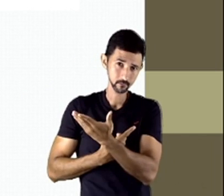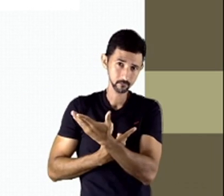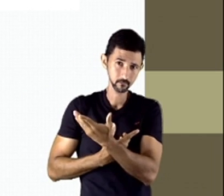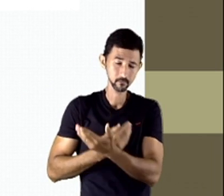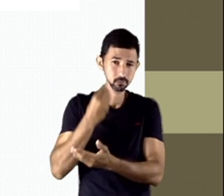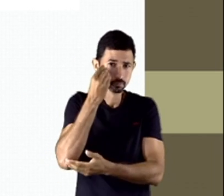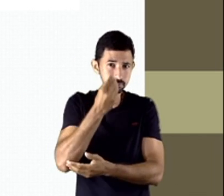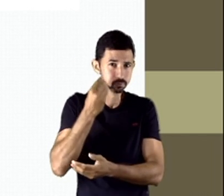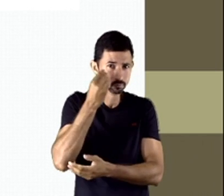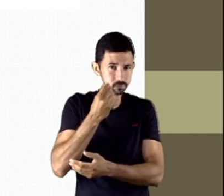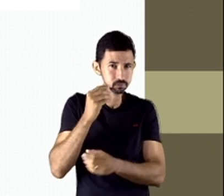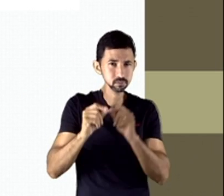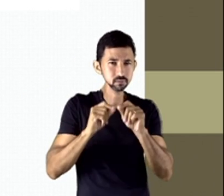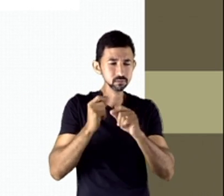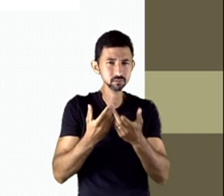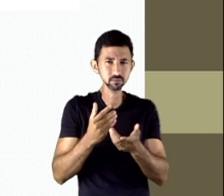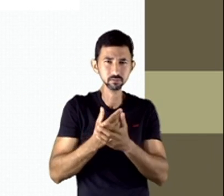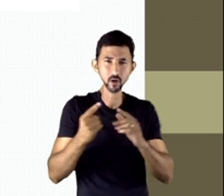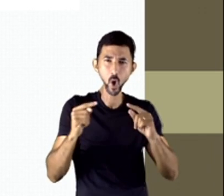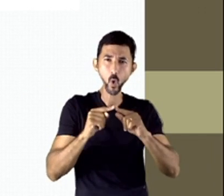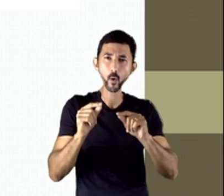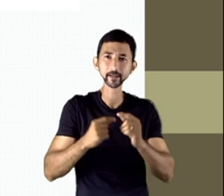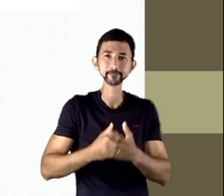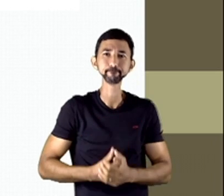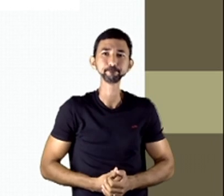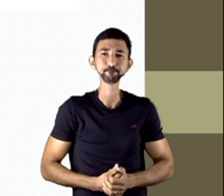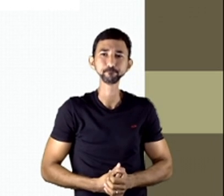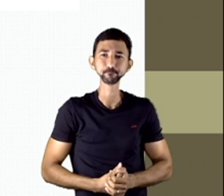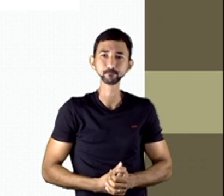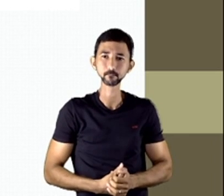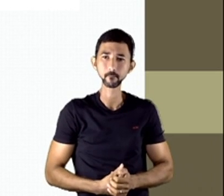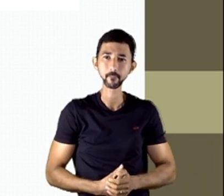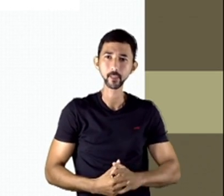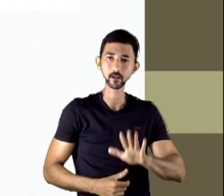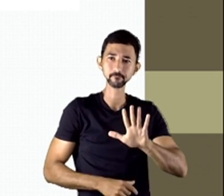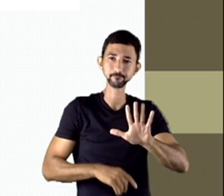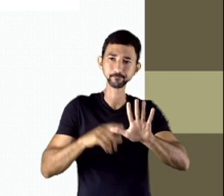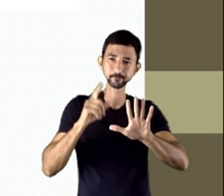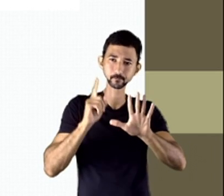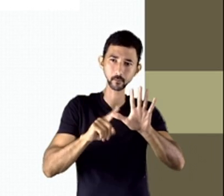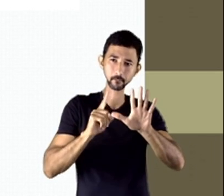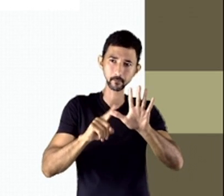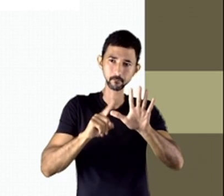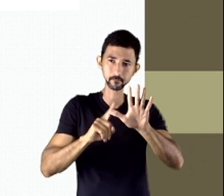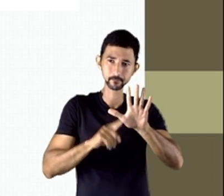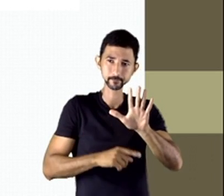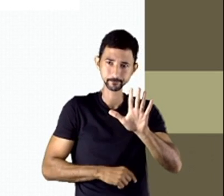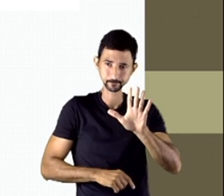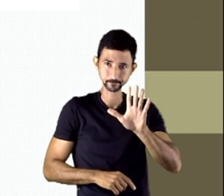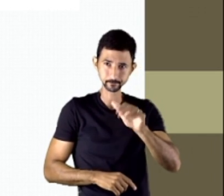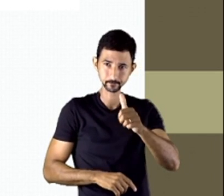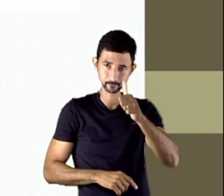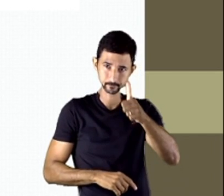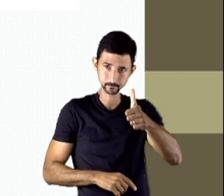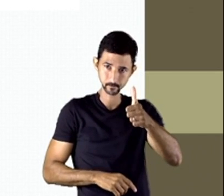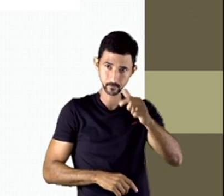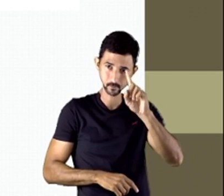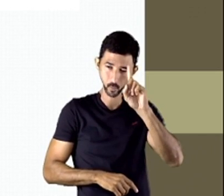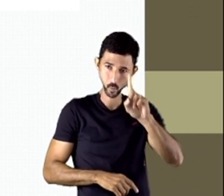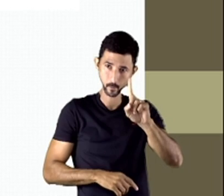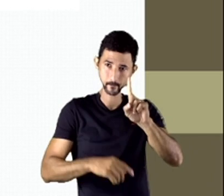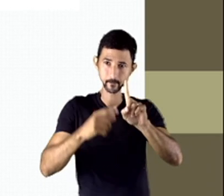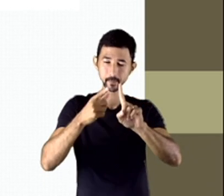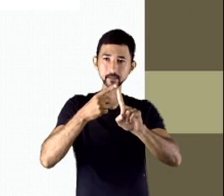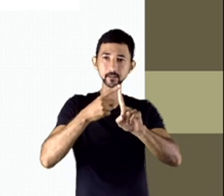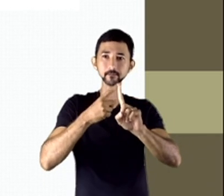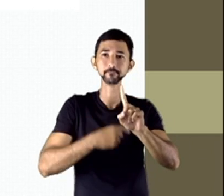vai ter que analisar para ver se está de acordo? Pega aí e conta uma passagem, tá?